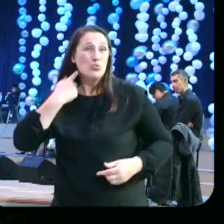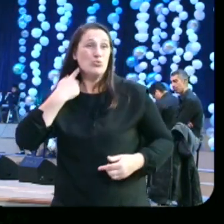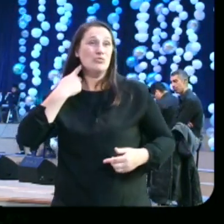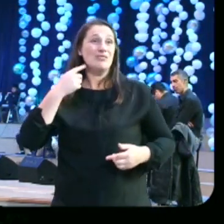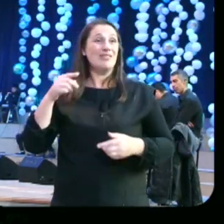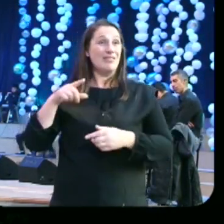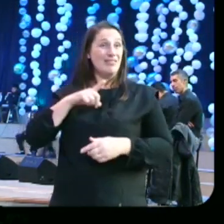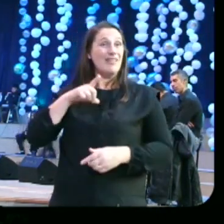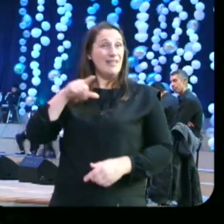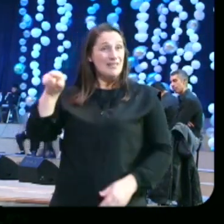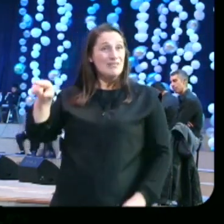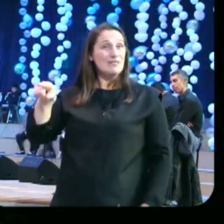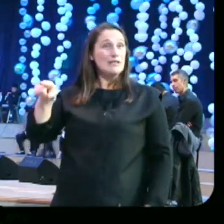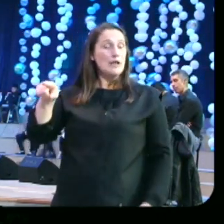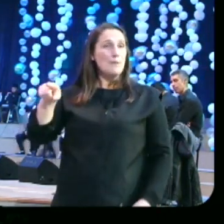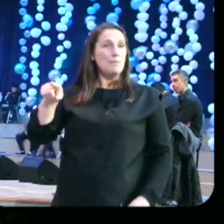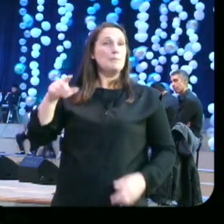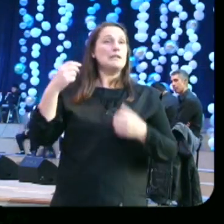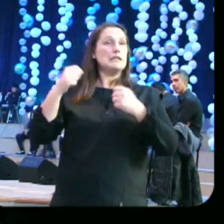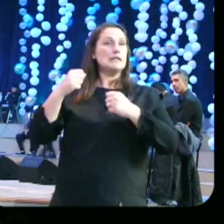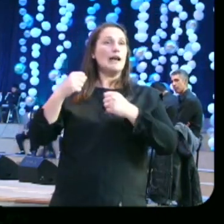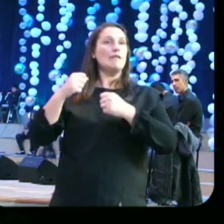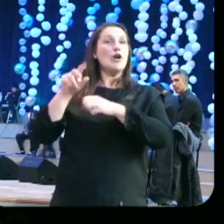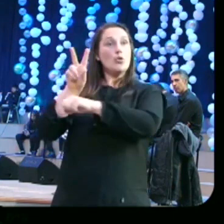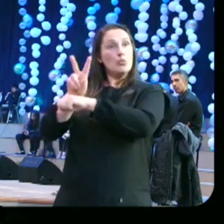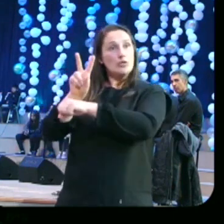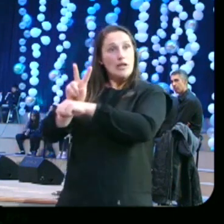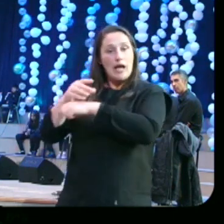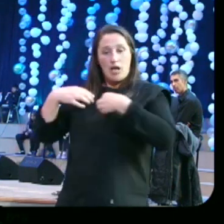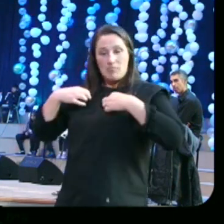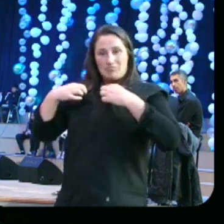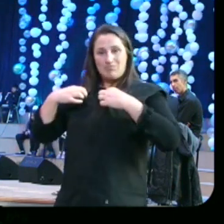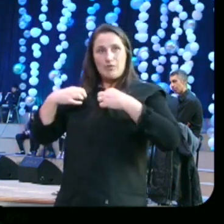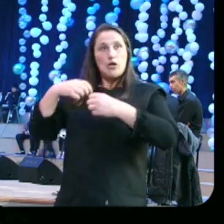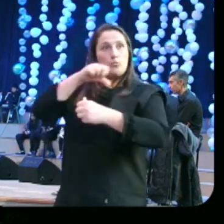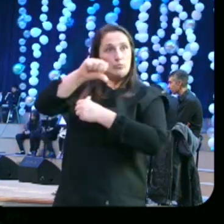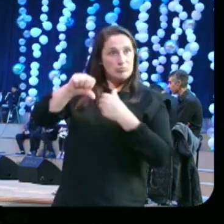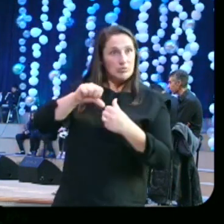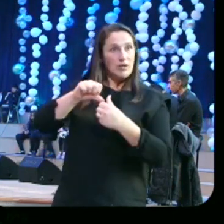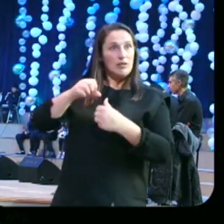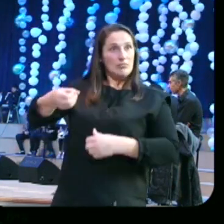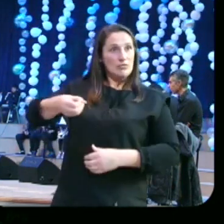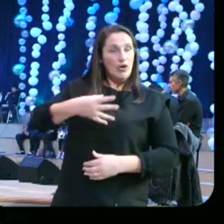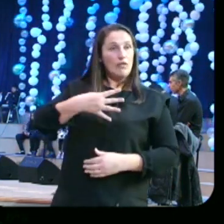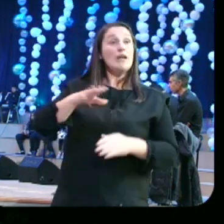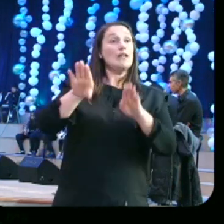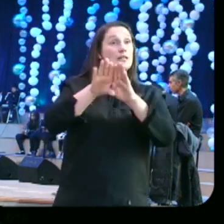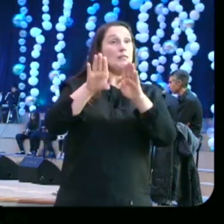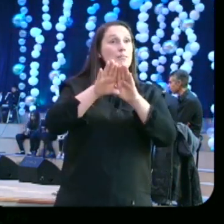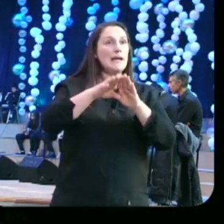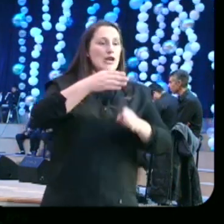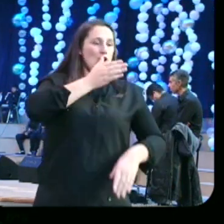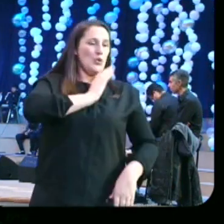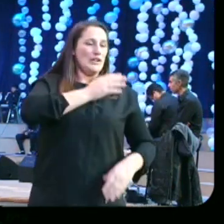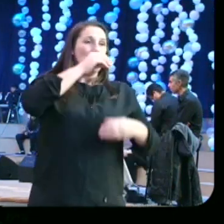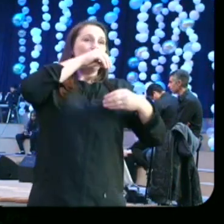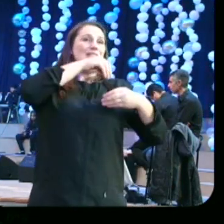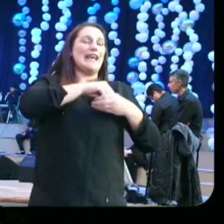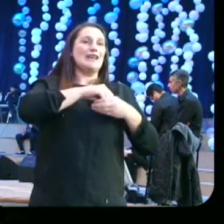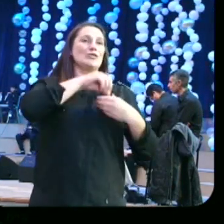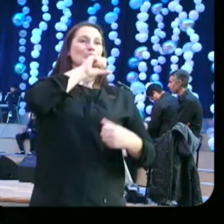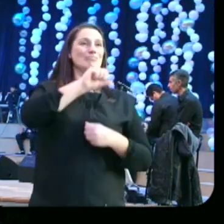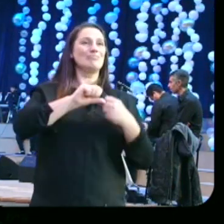E como é importante a gente ser trabalhado pela família, pelo pai, nas coisas